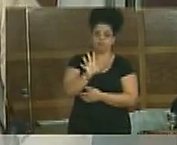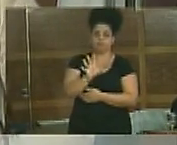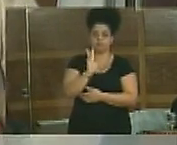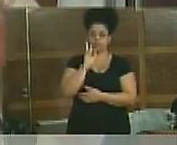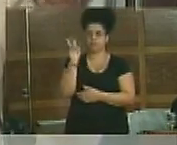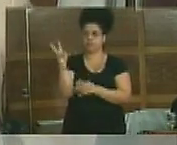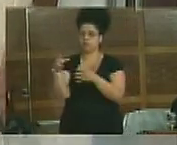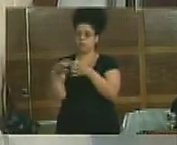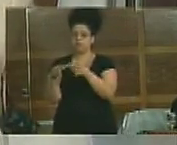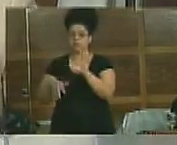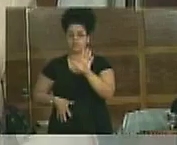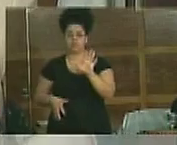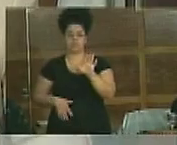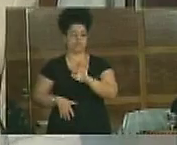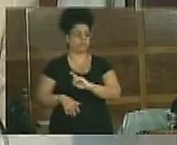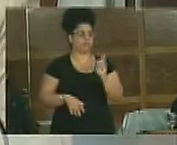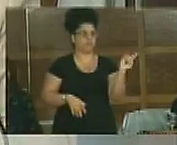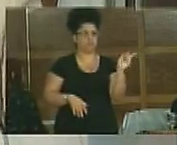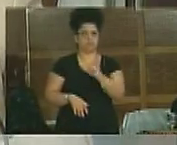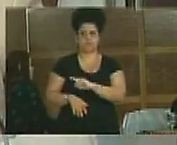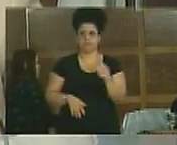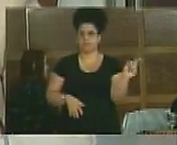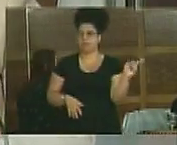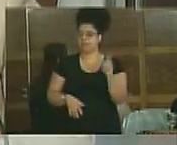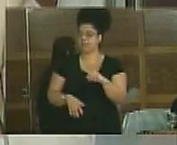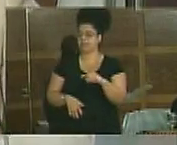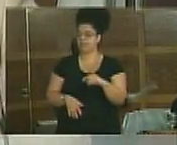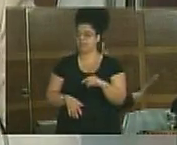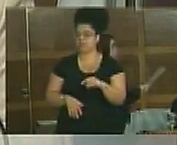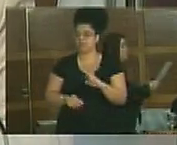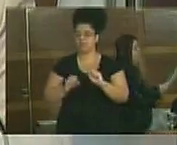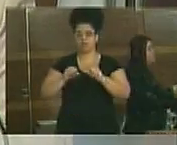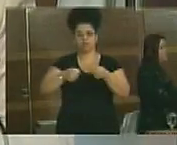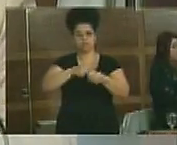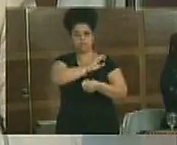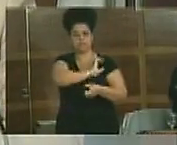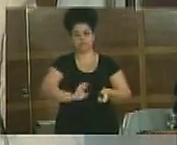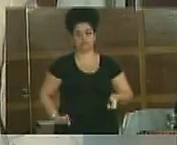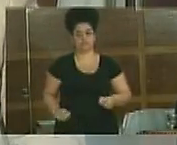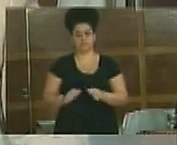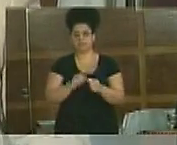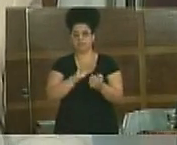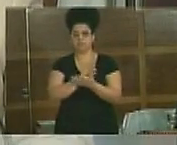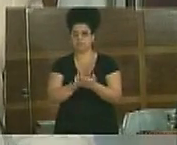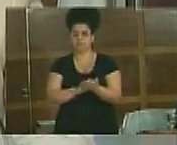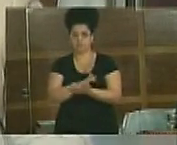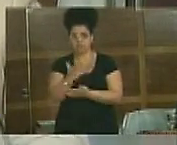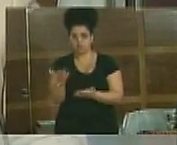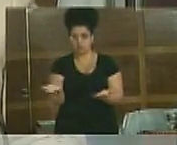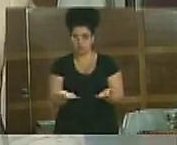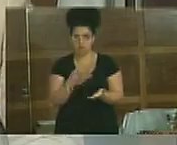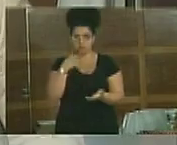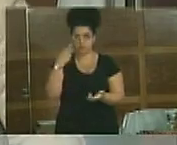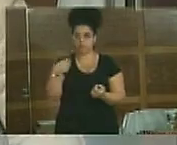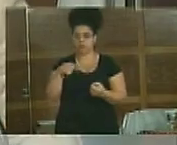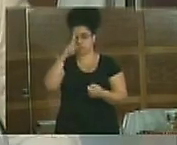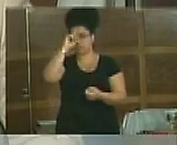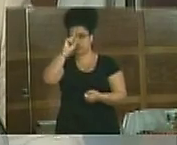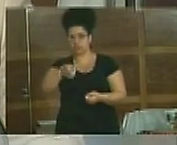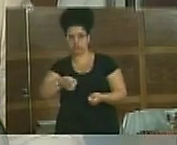facção para cá, facção para lá e o poder público, nada. Aí vem aqui mais uma vez reiterar que a gente está precisando de comando no